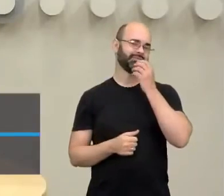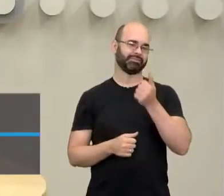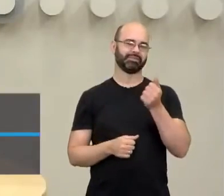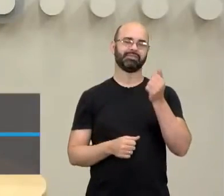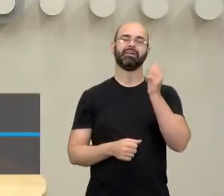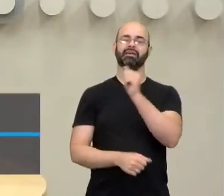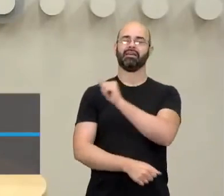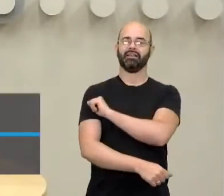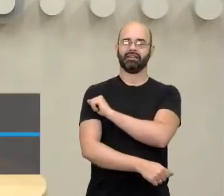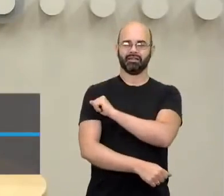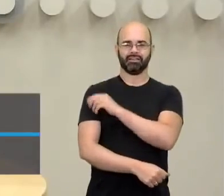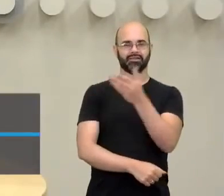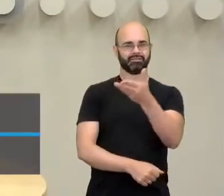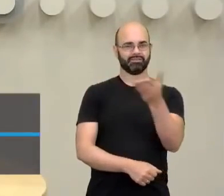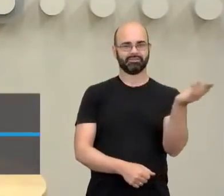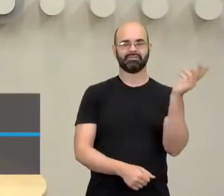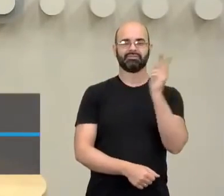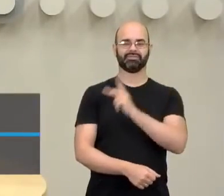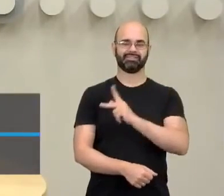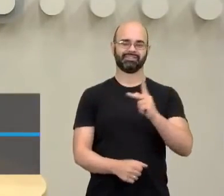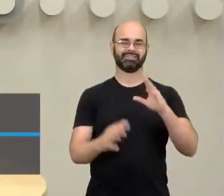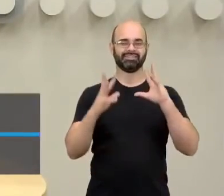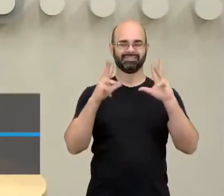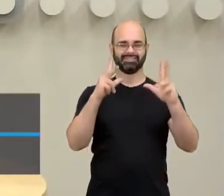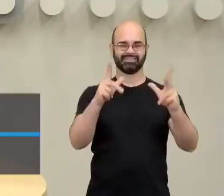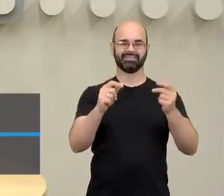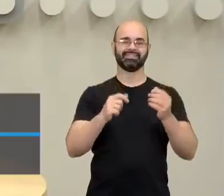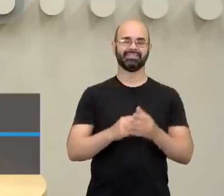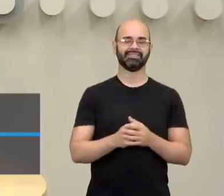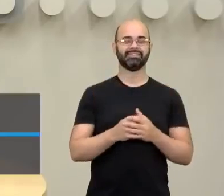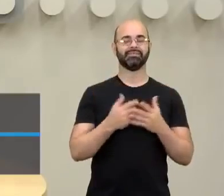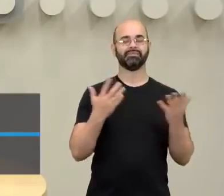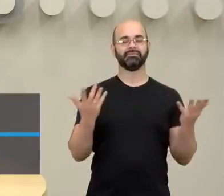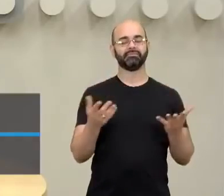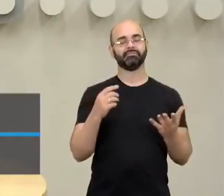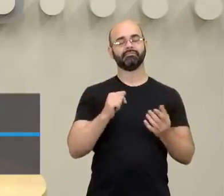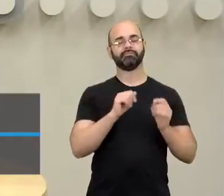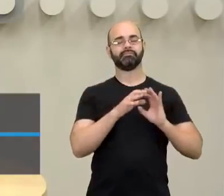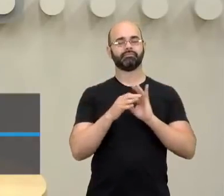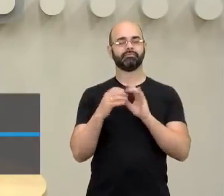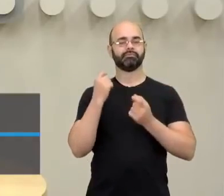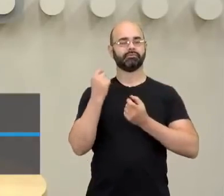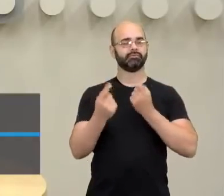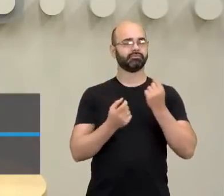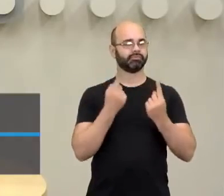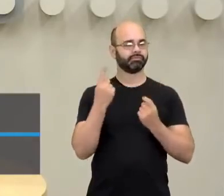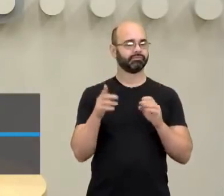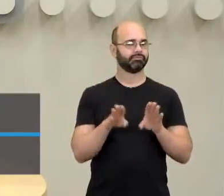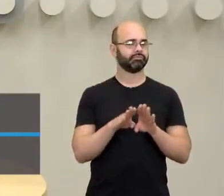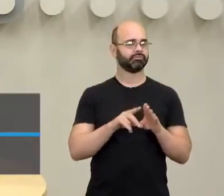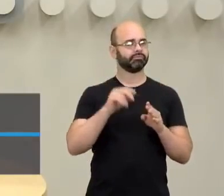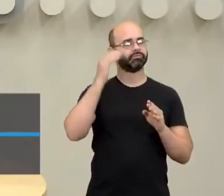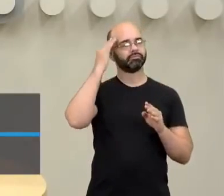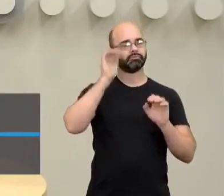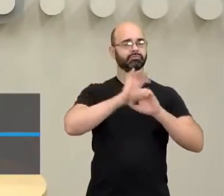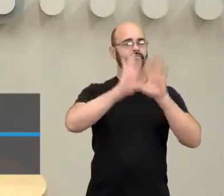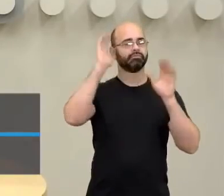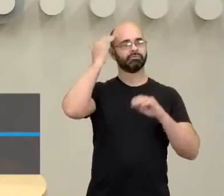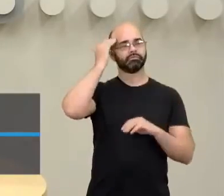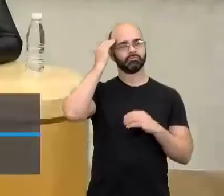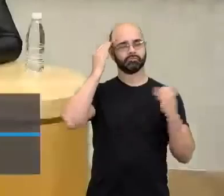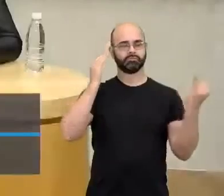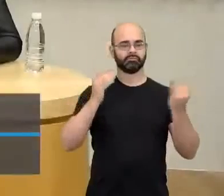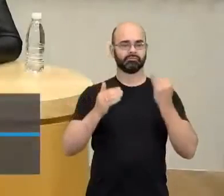Olá, colegas da rede. E a gente vai começar já com alguns contextos aí, para entender um pouquinho como é que funciona